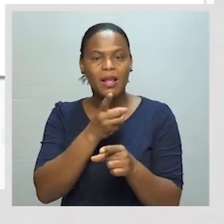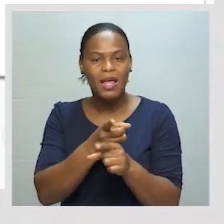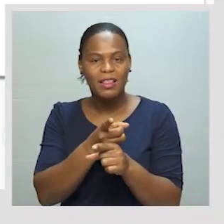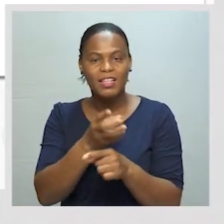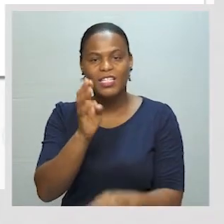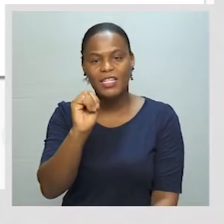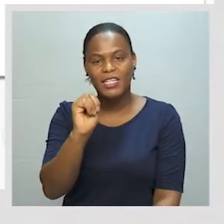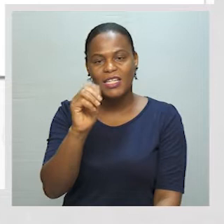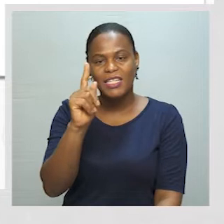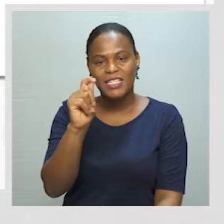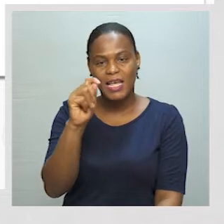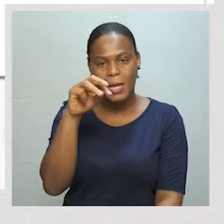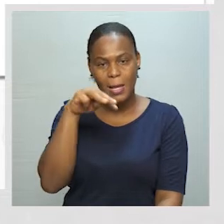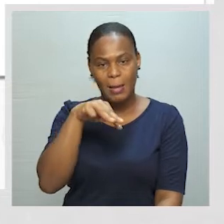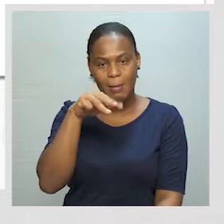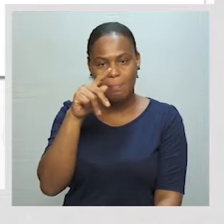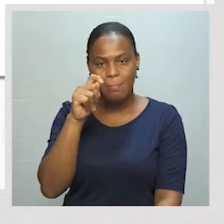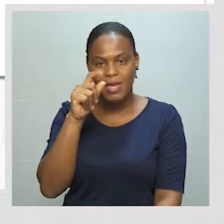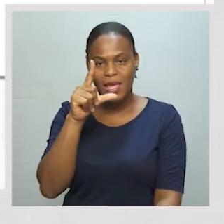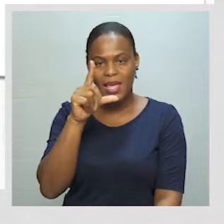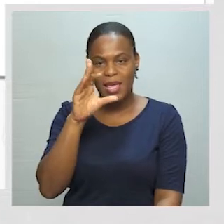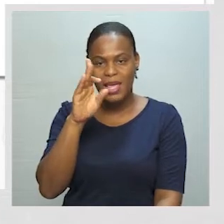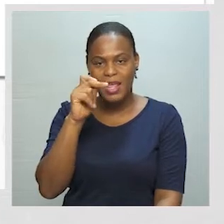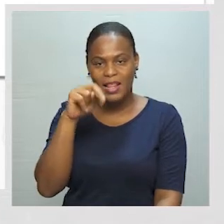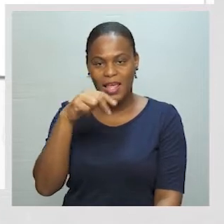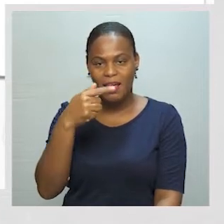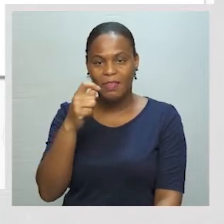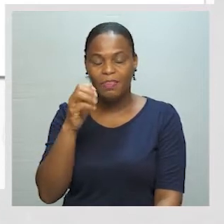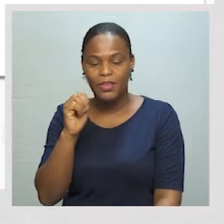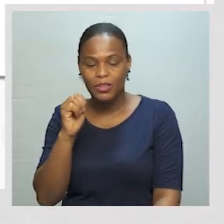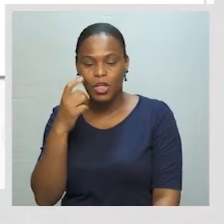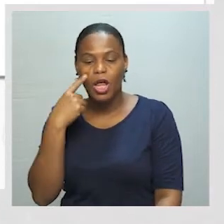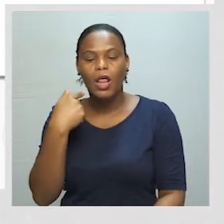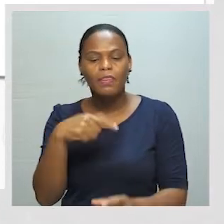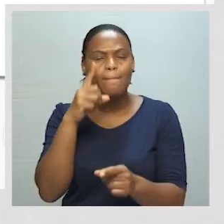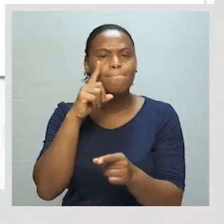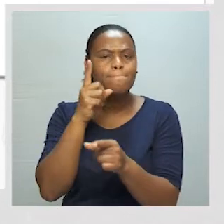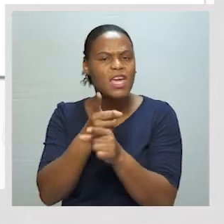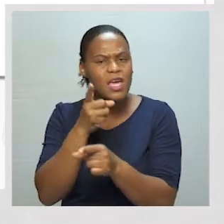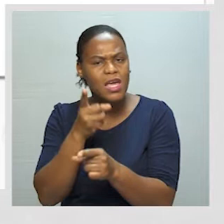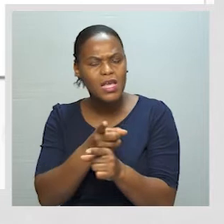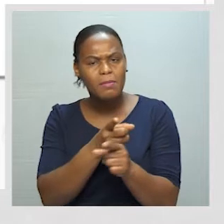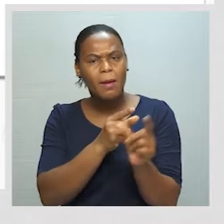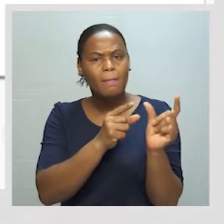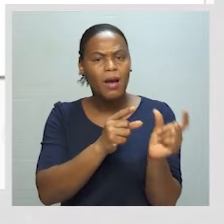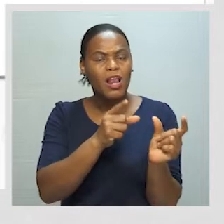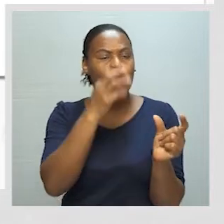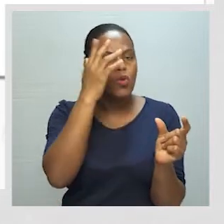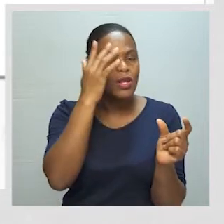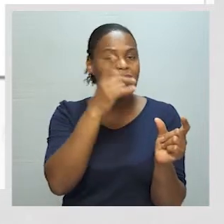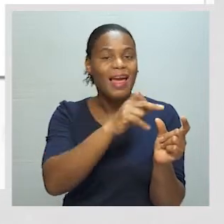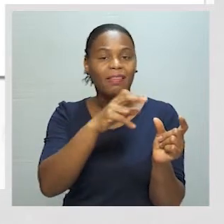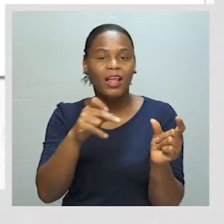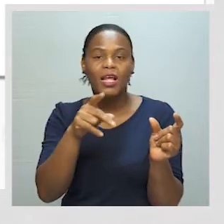semelhantes. Ou seja, os termos semelhantes são os termos que têm a mesma parte literal, ou